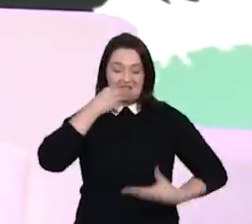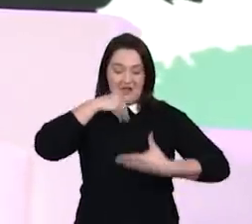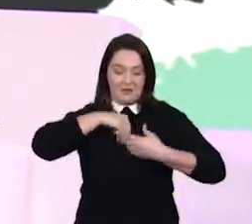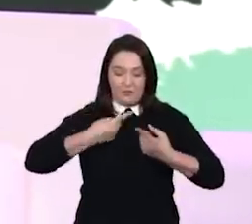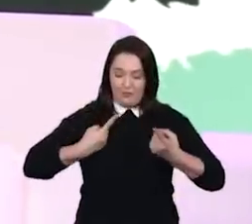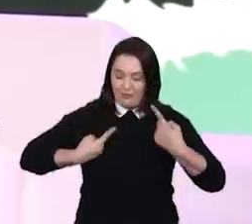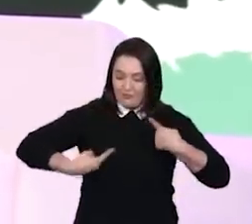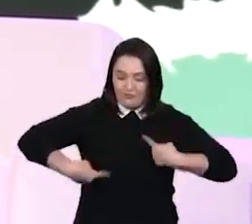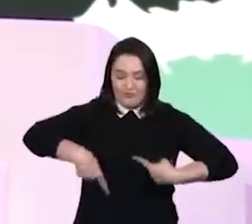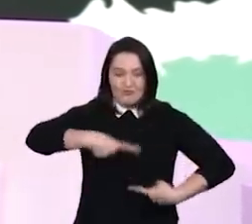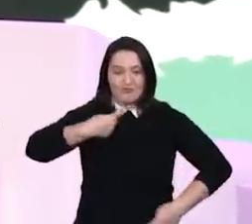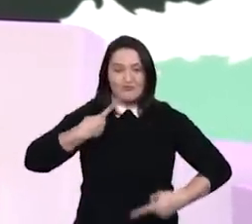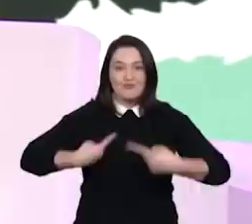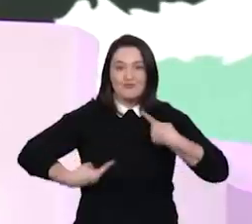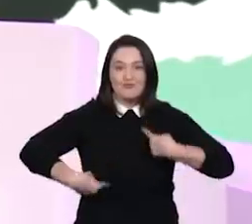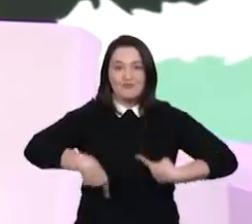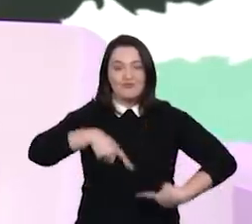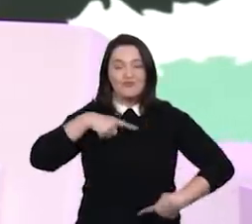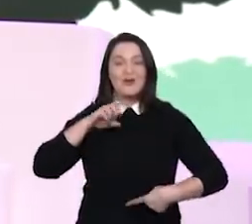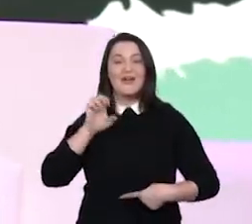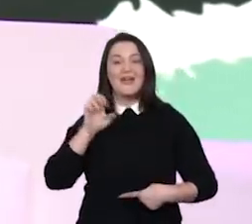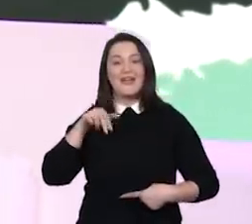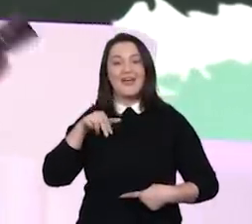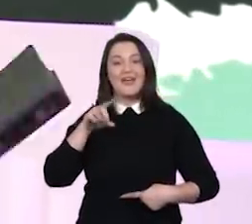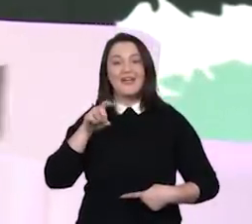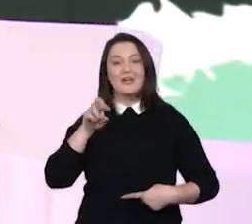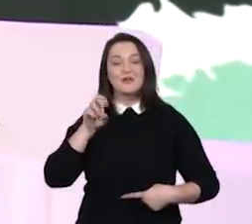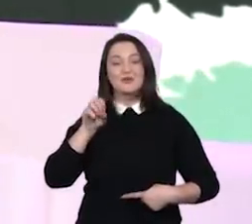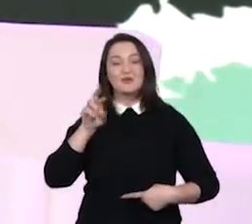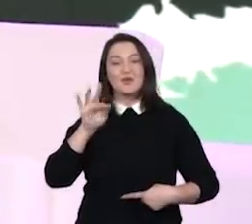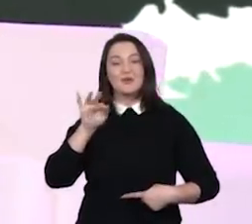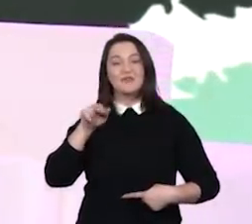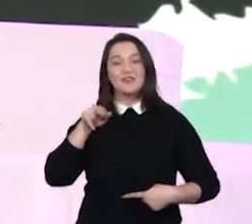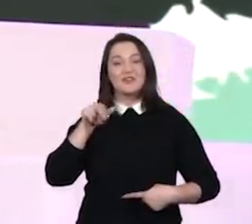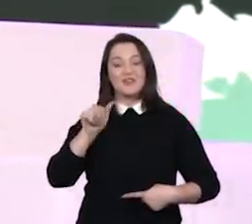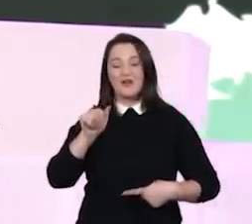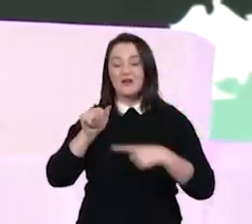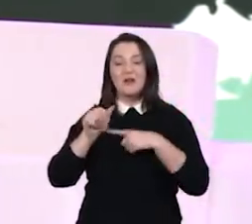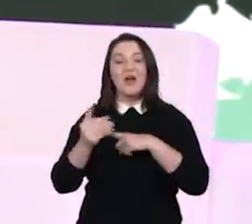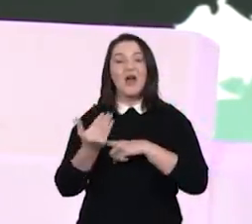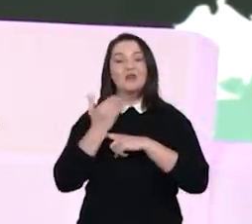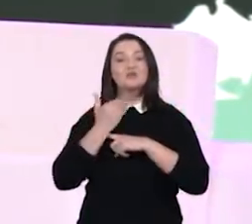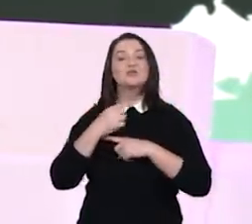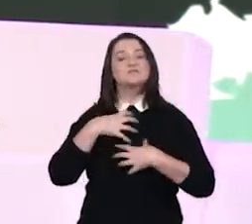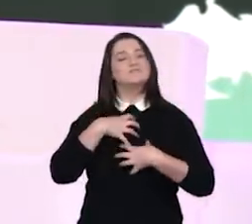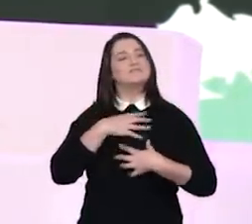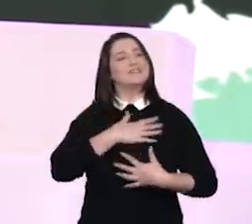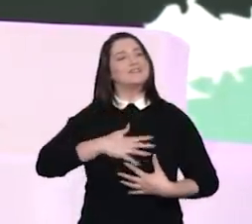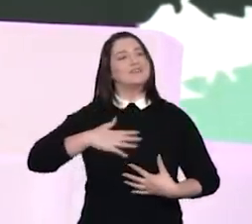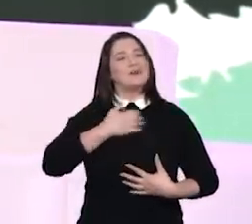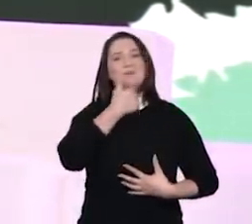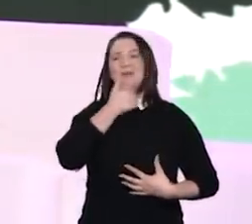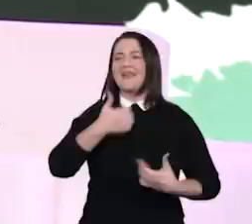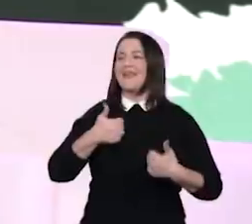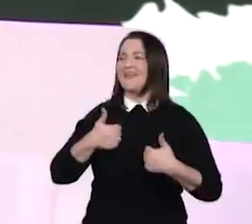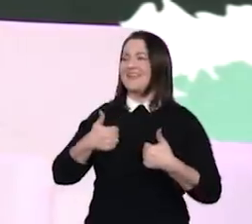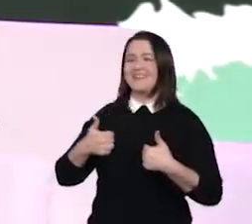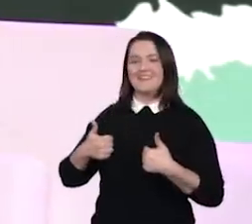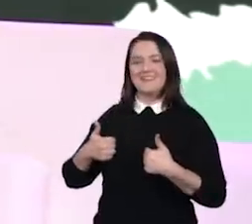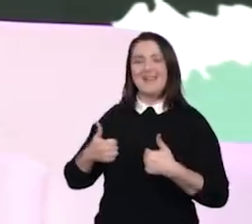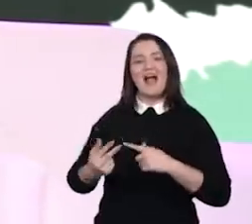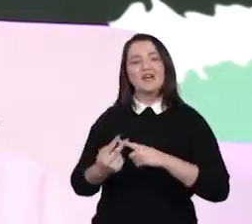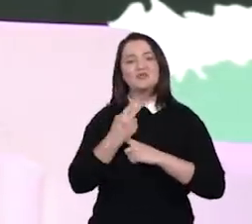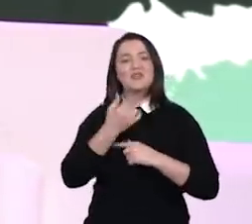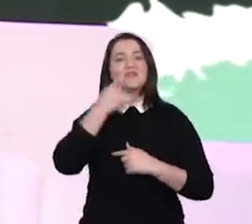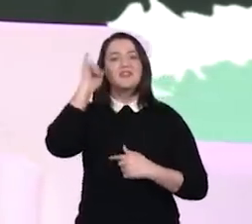traz alívio para a dor, traz uma sensação boa de que eu estou vivo, que a vida vale a pena. A endorfina, por exemplo, ajuda a prevenir